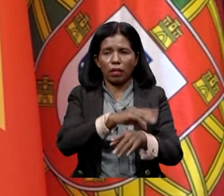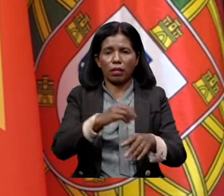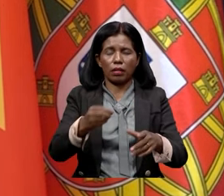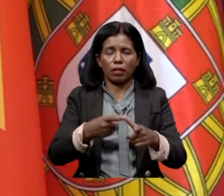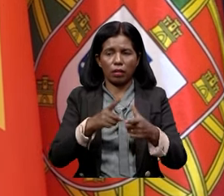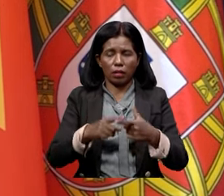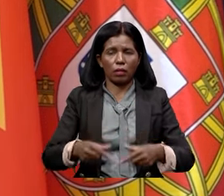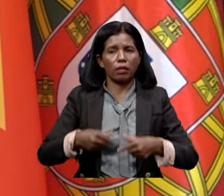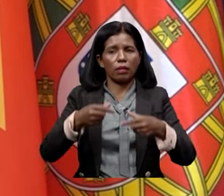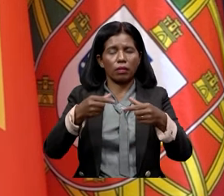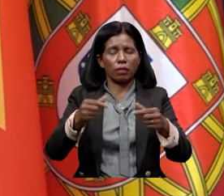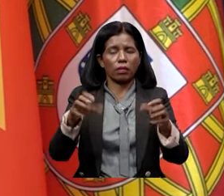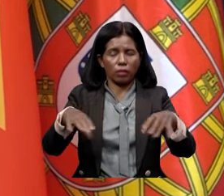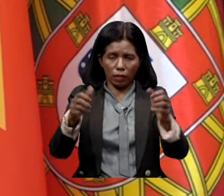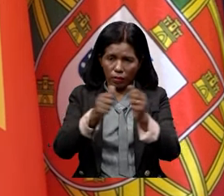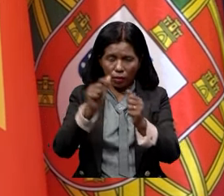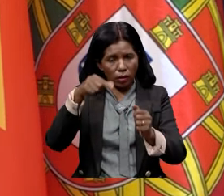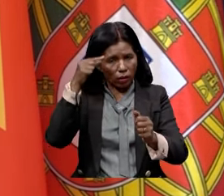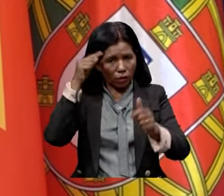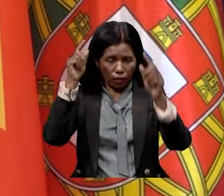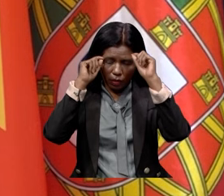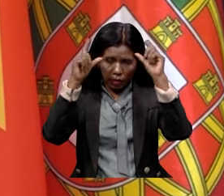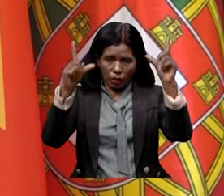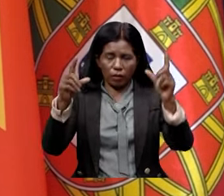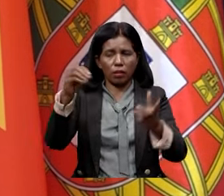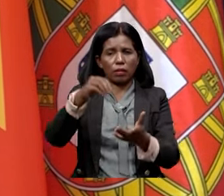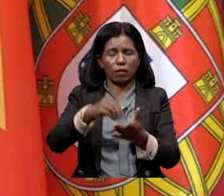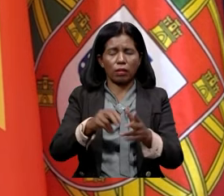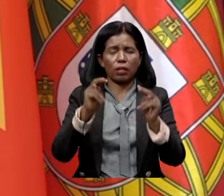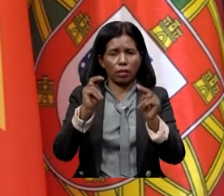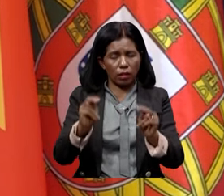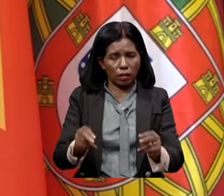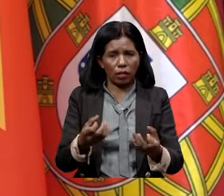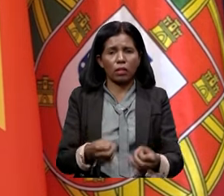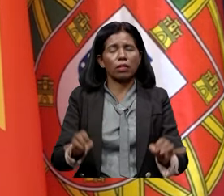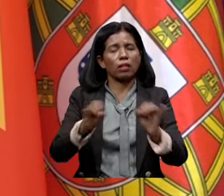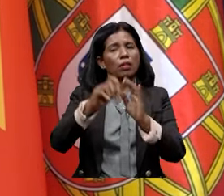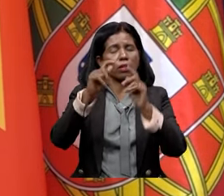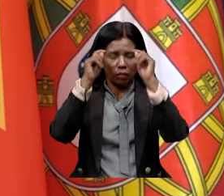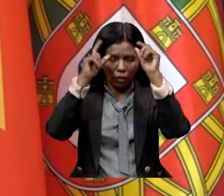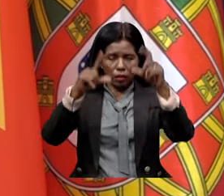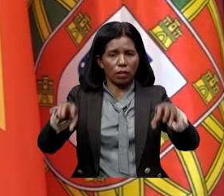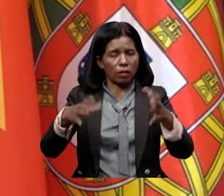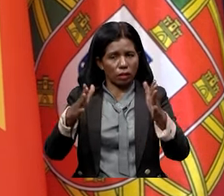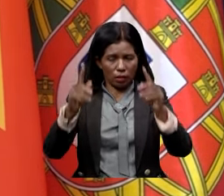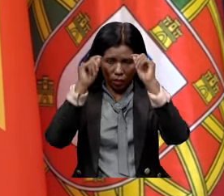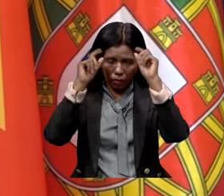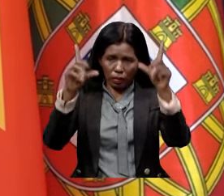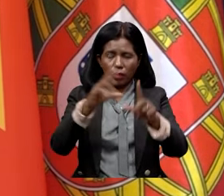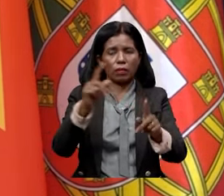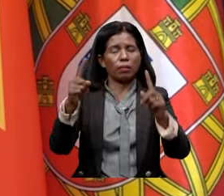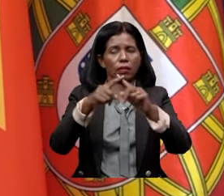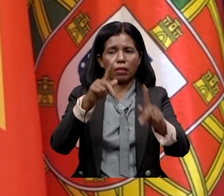servir o governo de Timor-Leste, para servir os interesses das instituições timorenses, das empresas timorenses, do